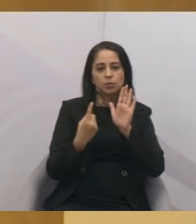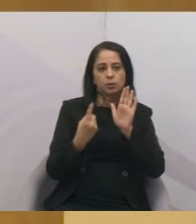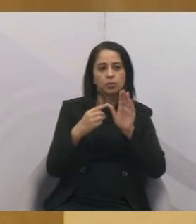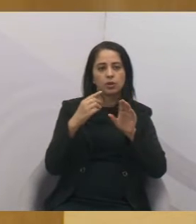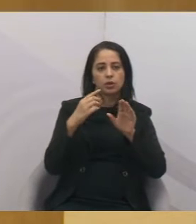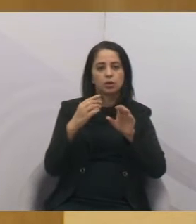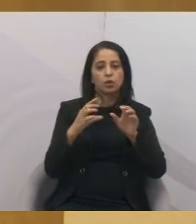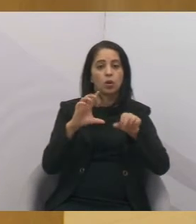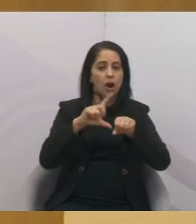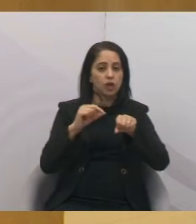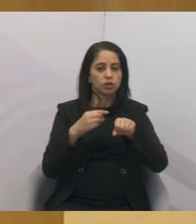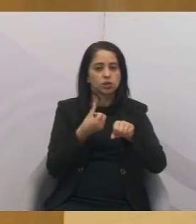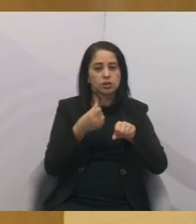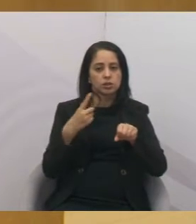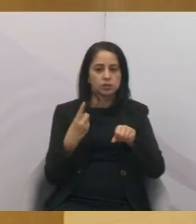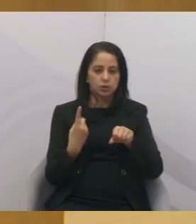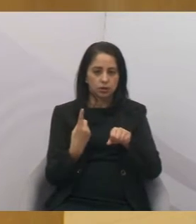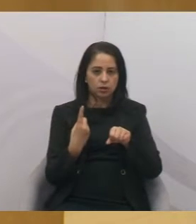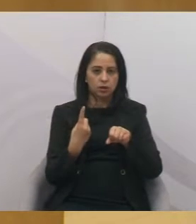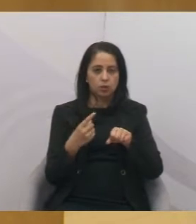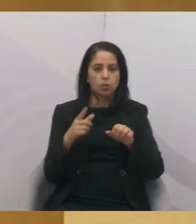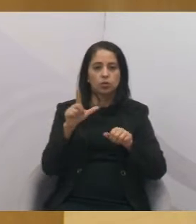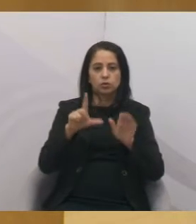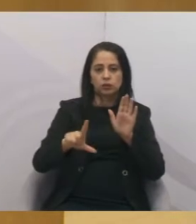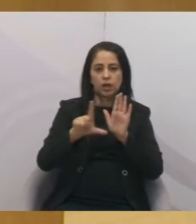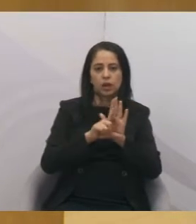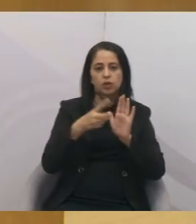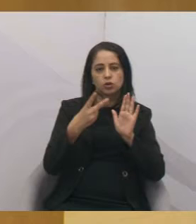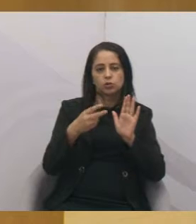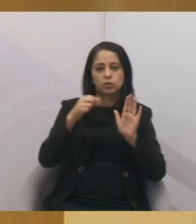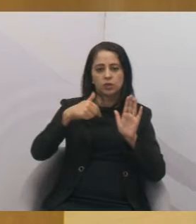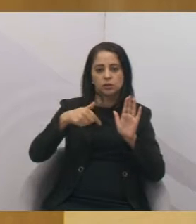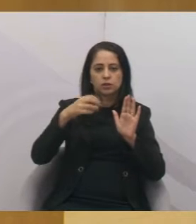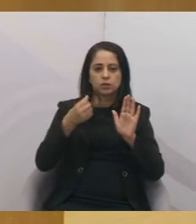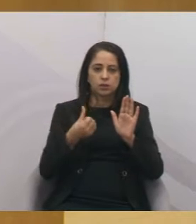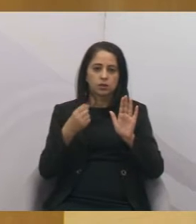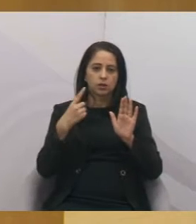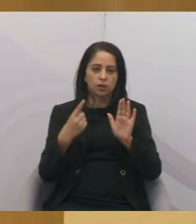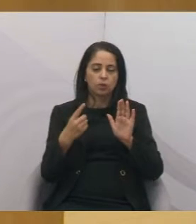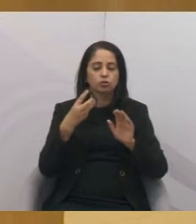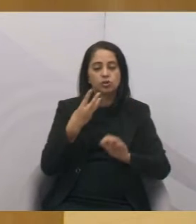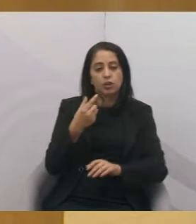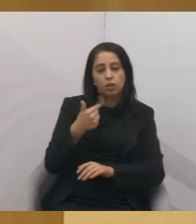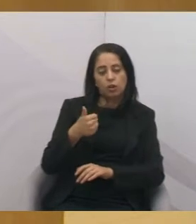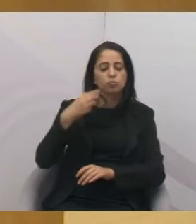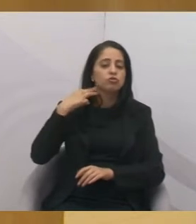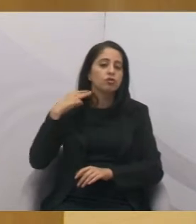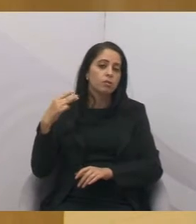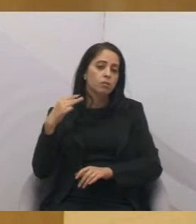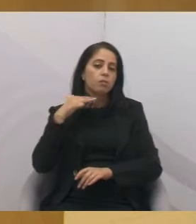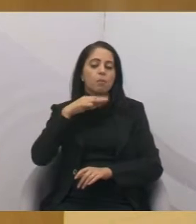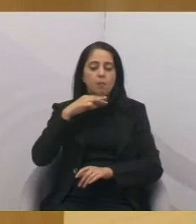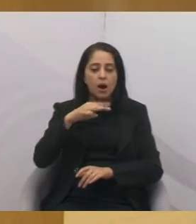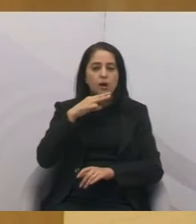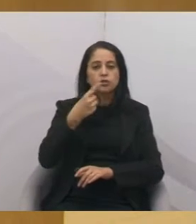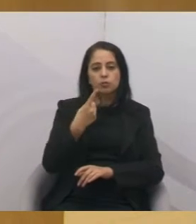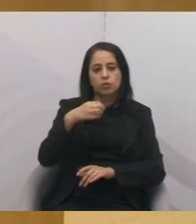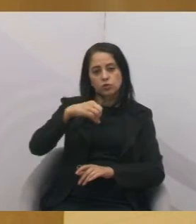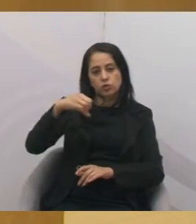artigo 61 da Lei 2.761, de 31 de março de 1990, Lei Orgânica do Município de